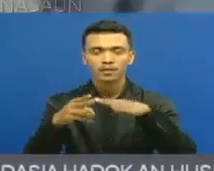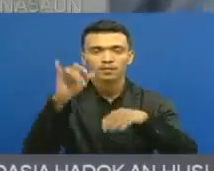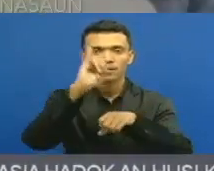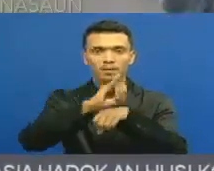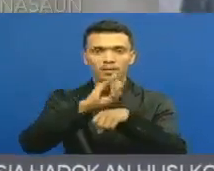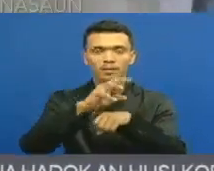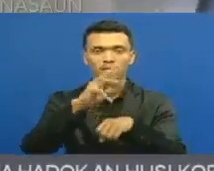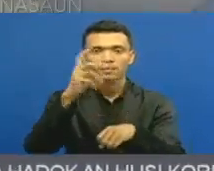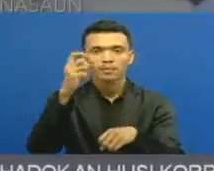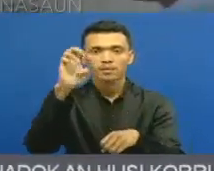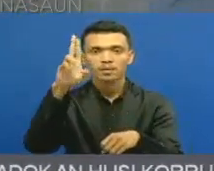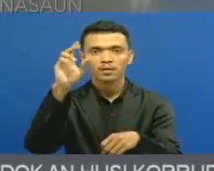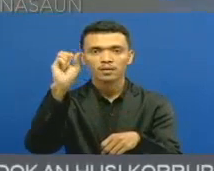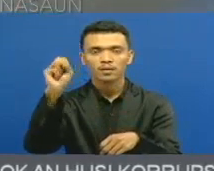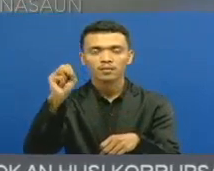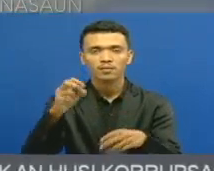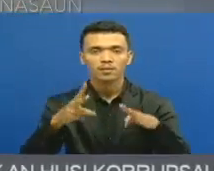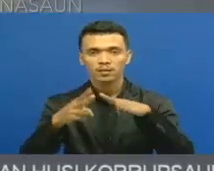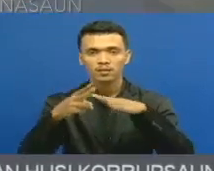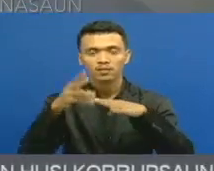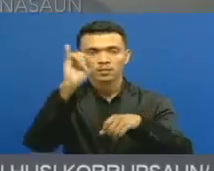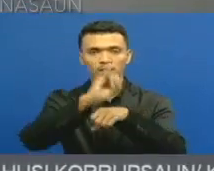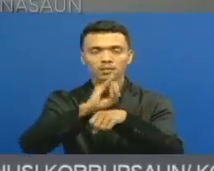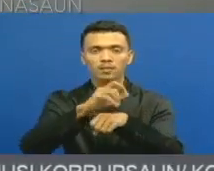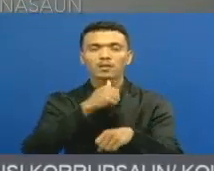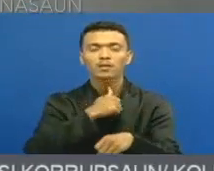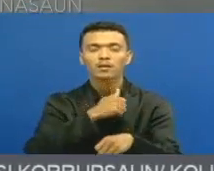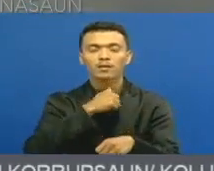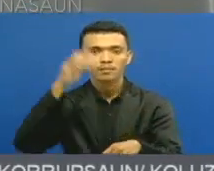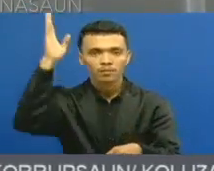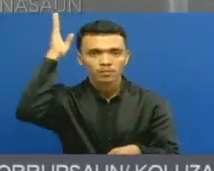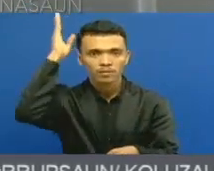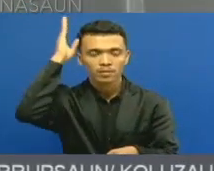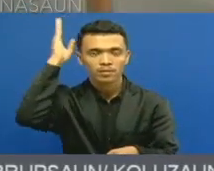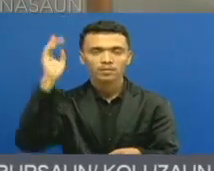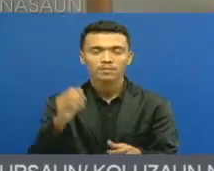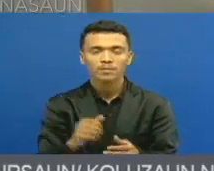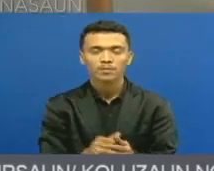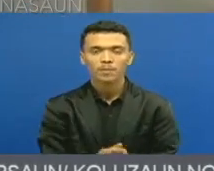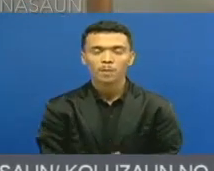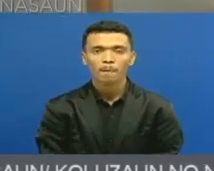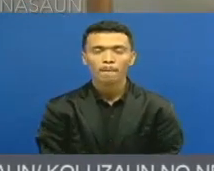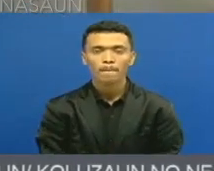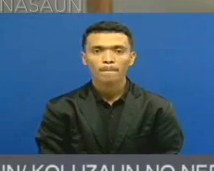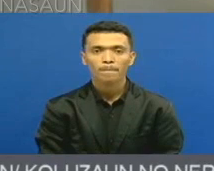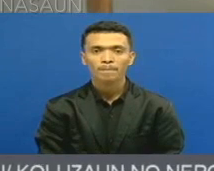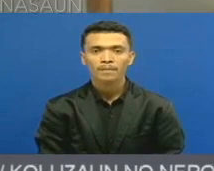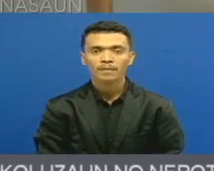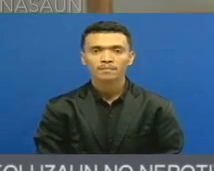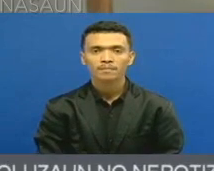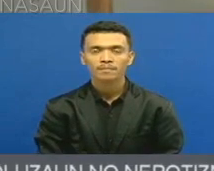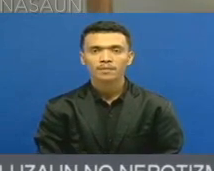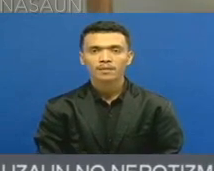Mateus. Iha inauguração Capela ne, Arcebispo Metropolitana Dili, Dom Virgílio Cardeal do Carmo da Silva,